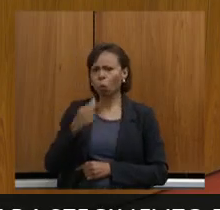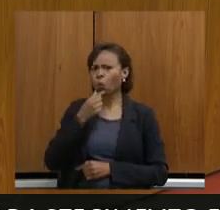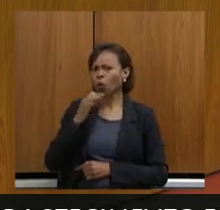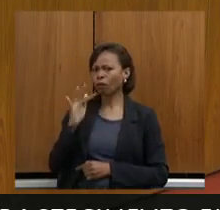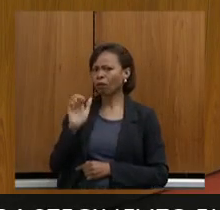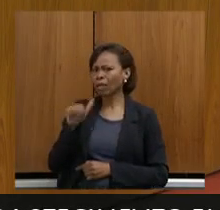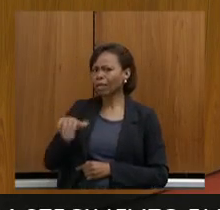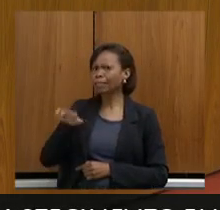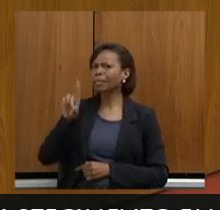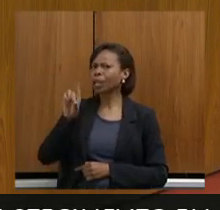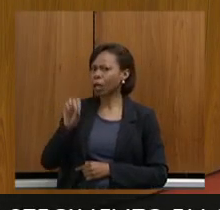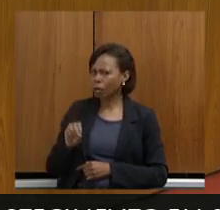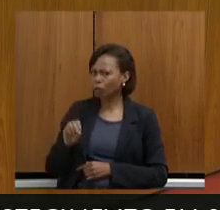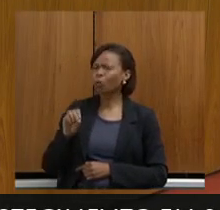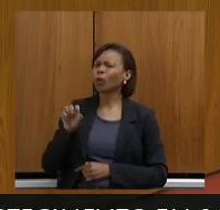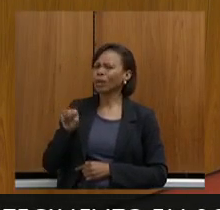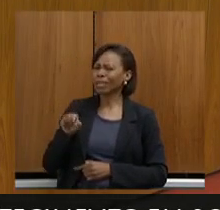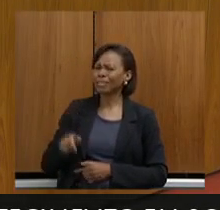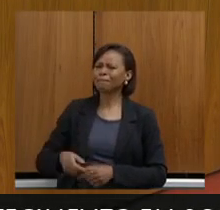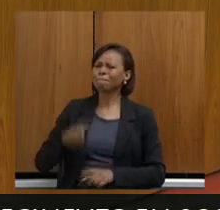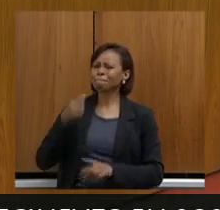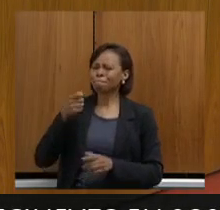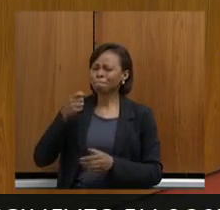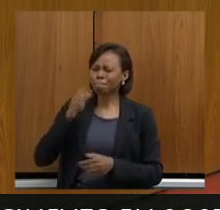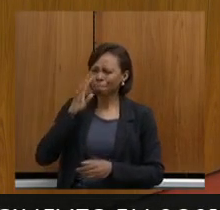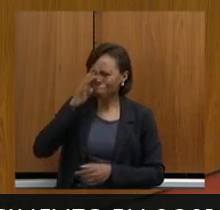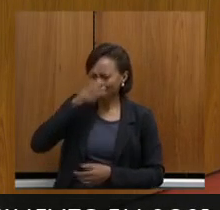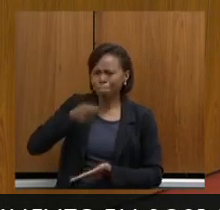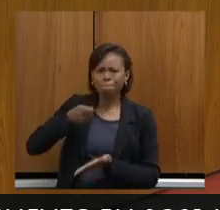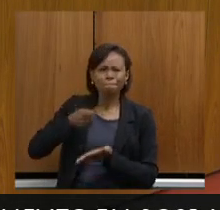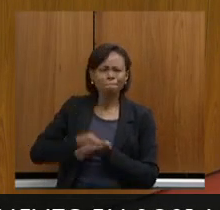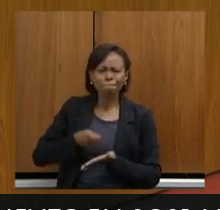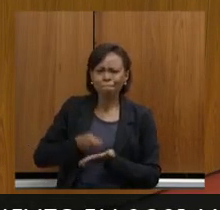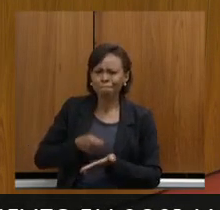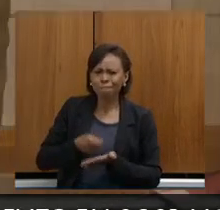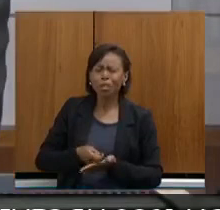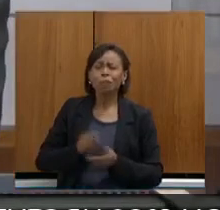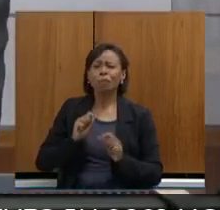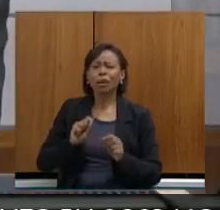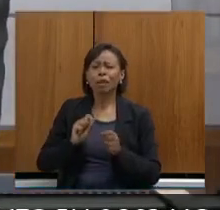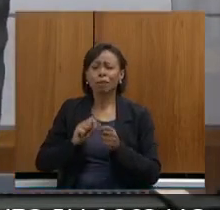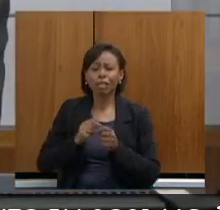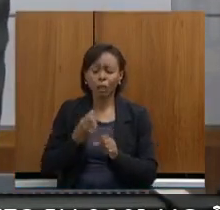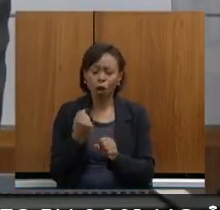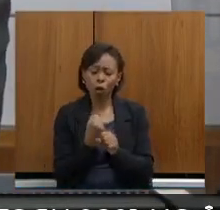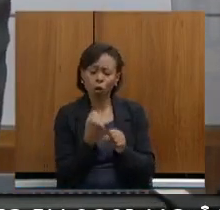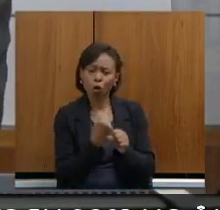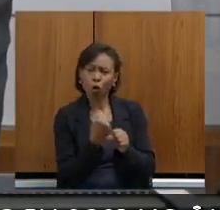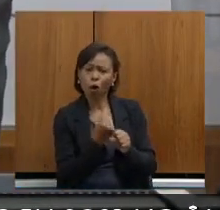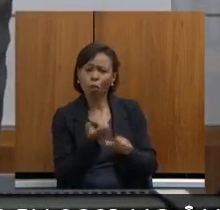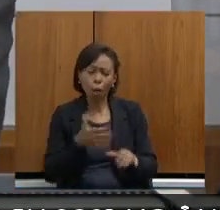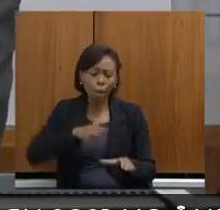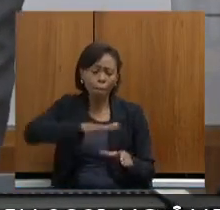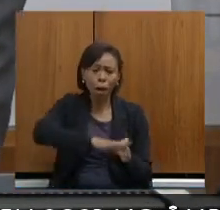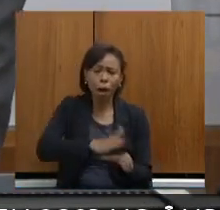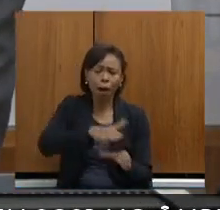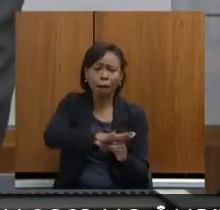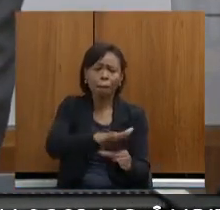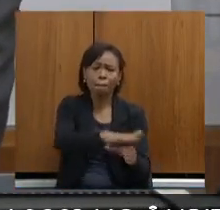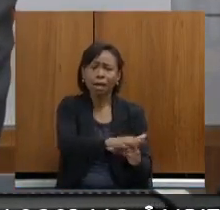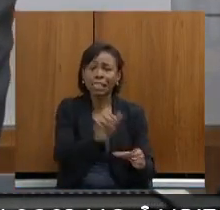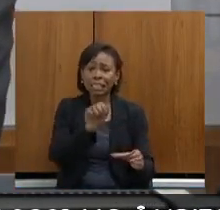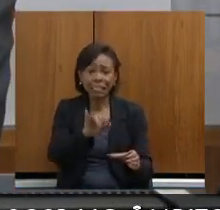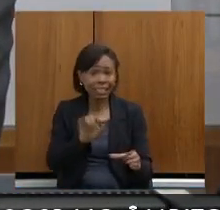insistência se pedindo pelo amor de Deus para ele para fazer um tapa buraco rapidamente lá nós não íamos ter o